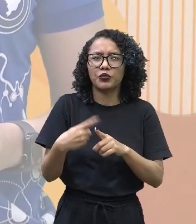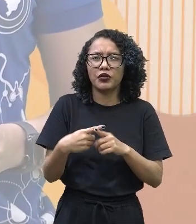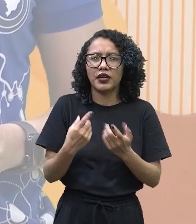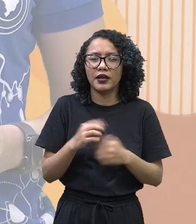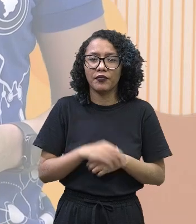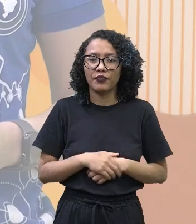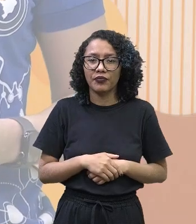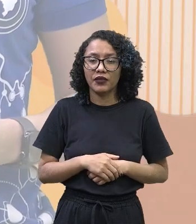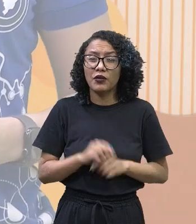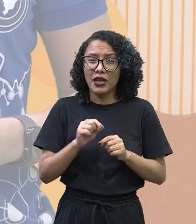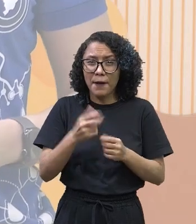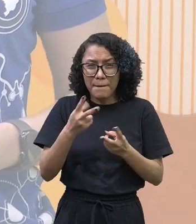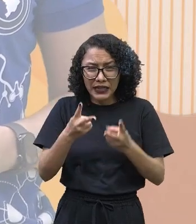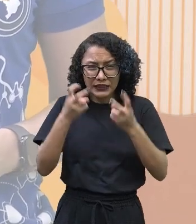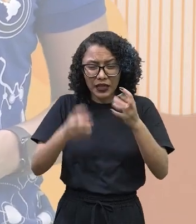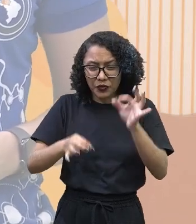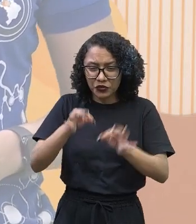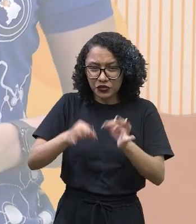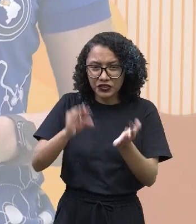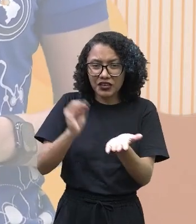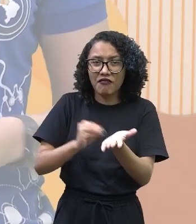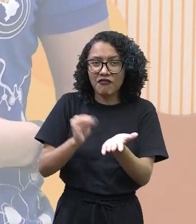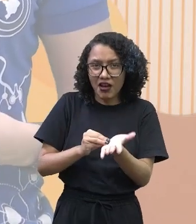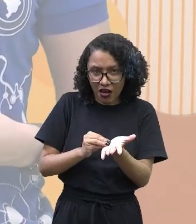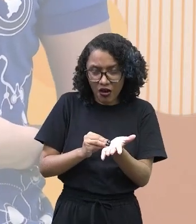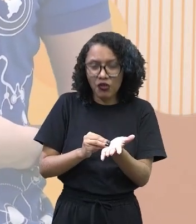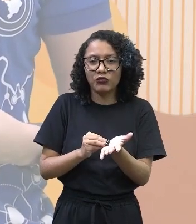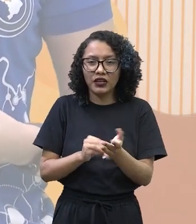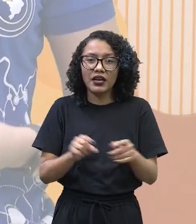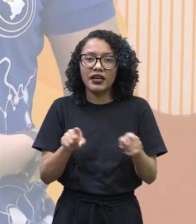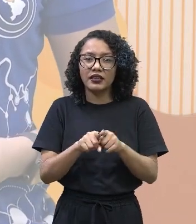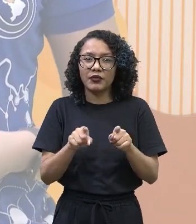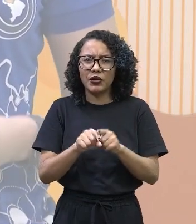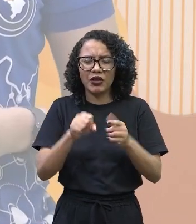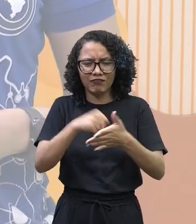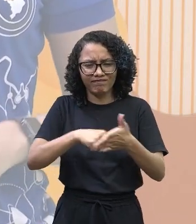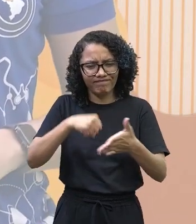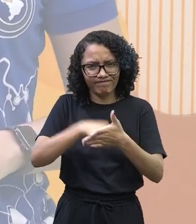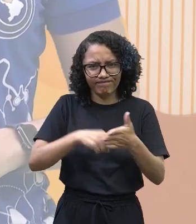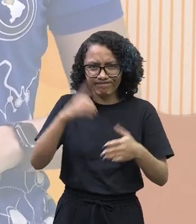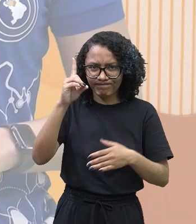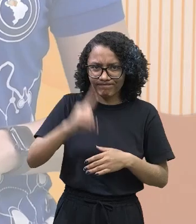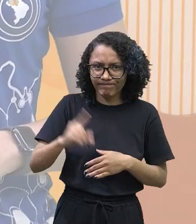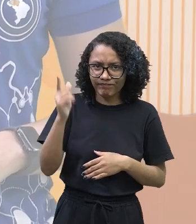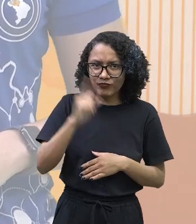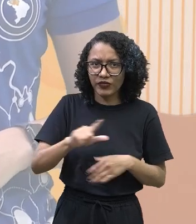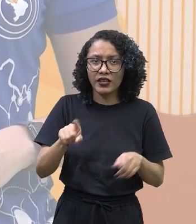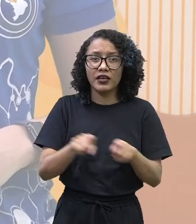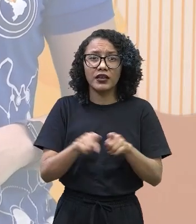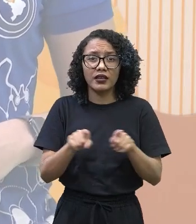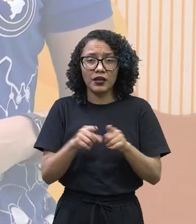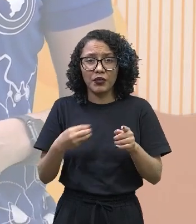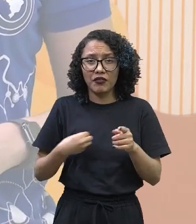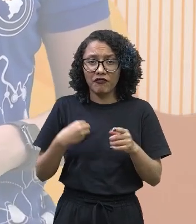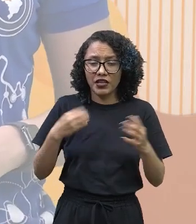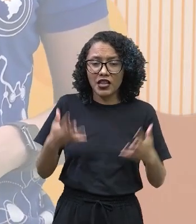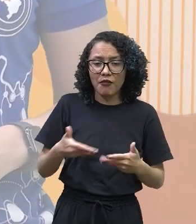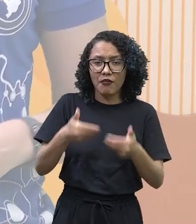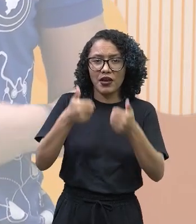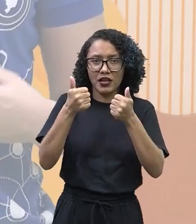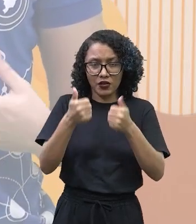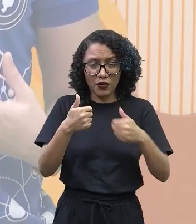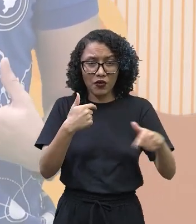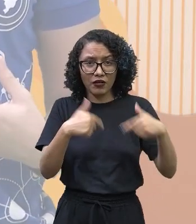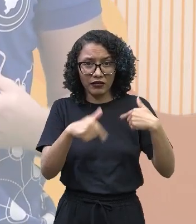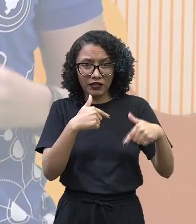injustiças percebidas ou como formas de reivindicar direitos e melhores condições de vida,